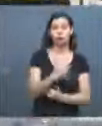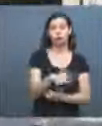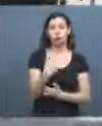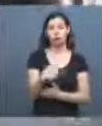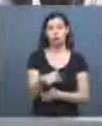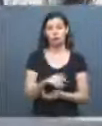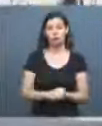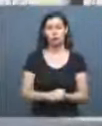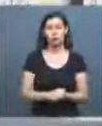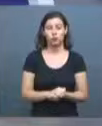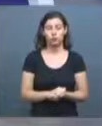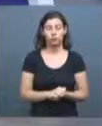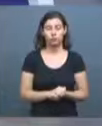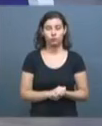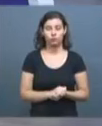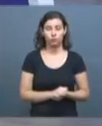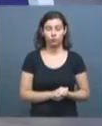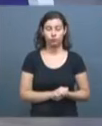básicas da nossa vida.